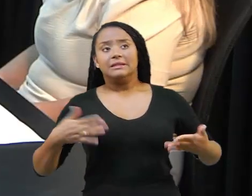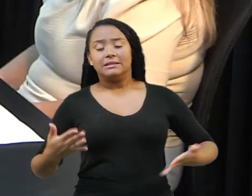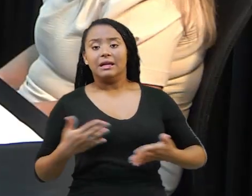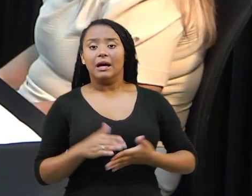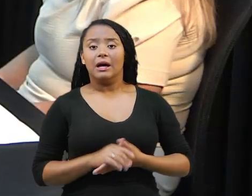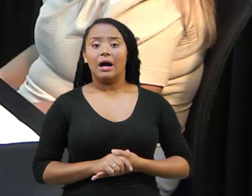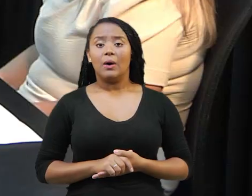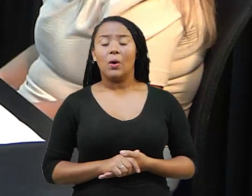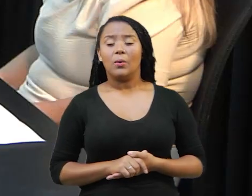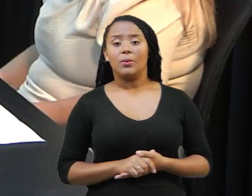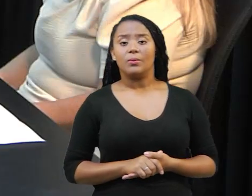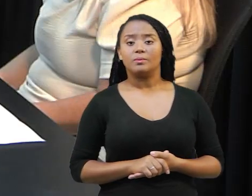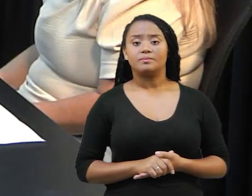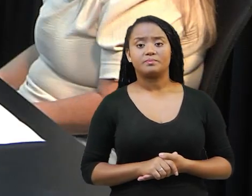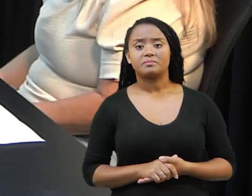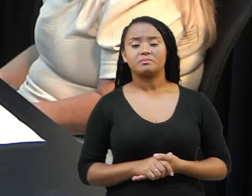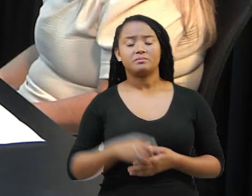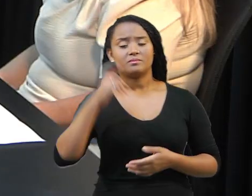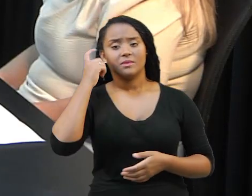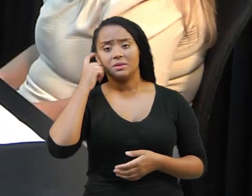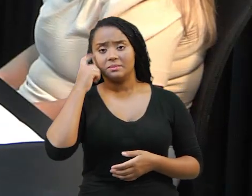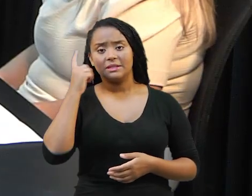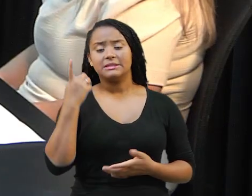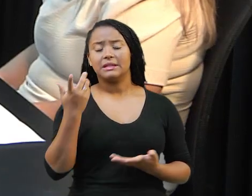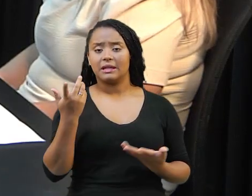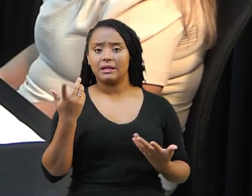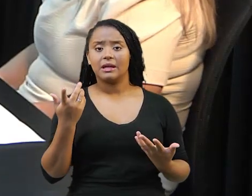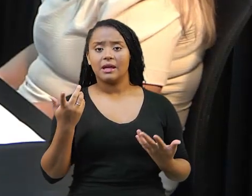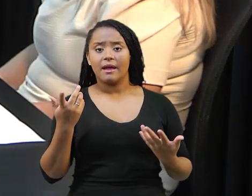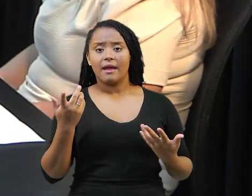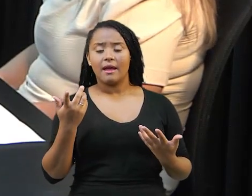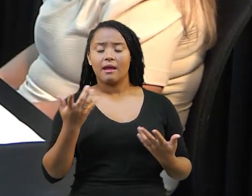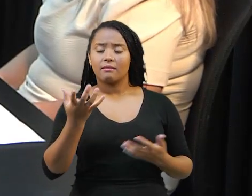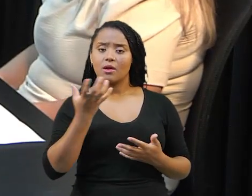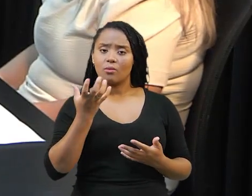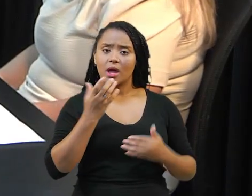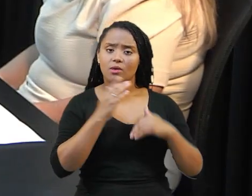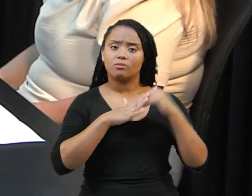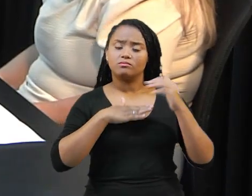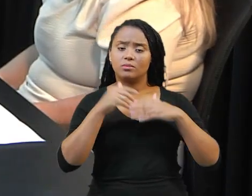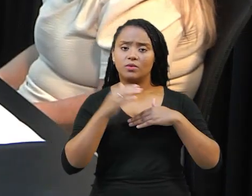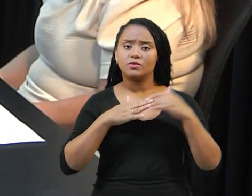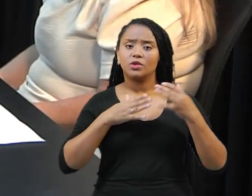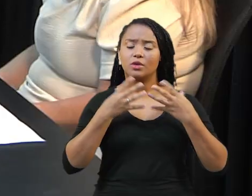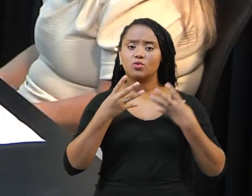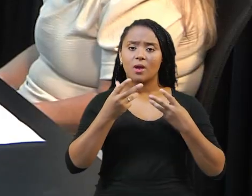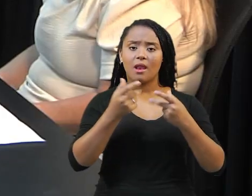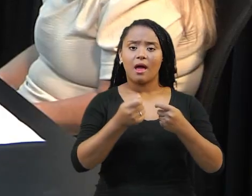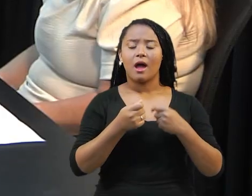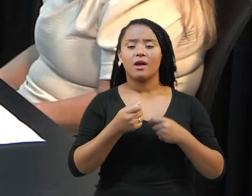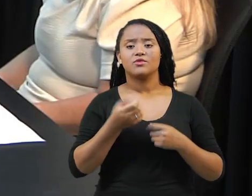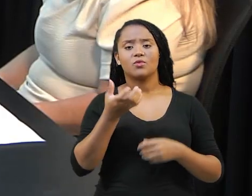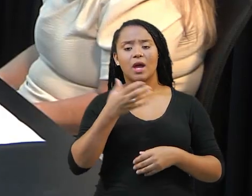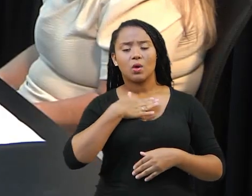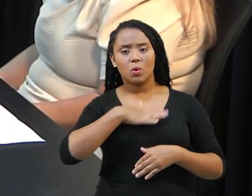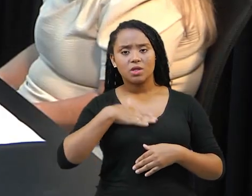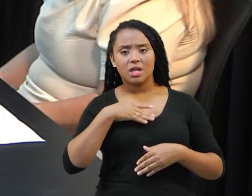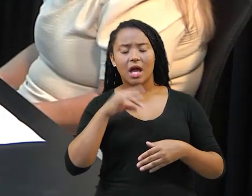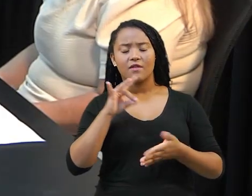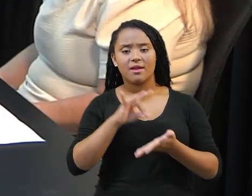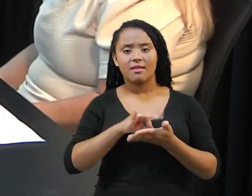Então, eu vi e era isso que a gente pensava, né? Era ser um bom profissional e gostar daquilo. Não